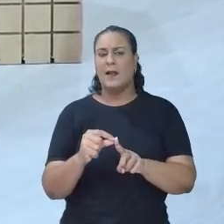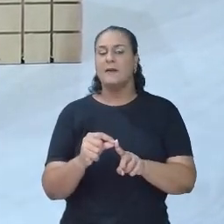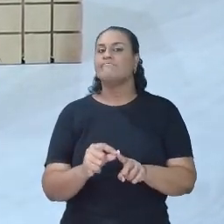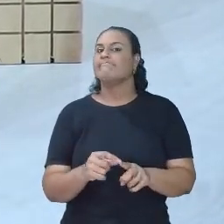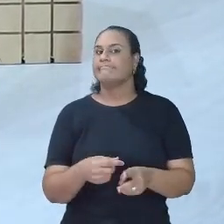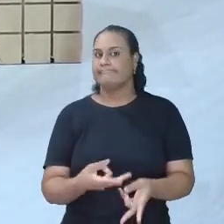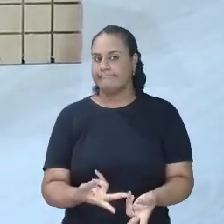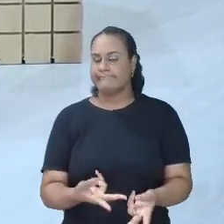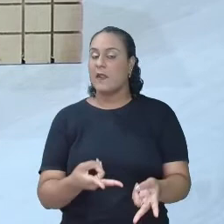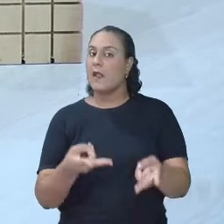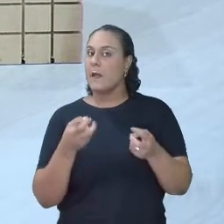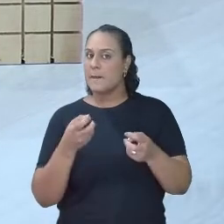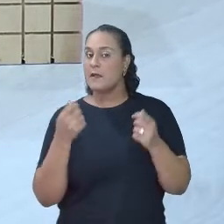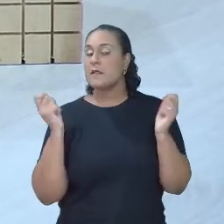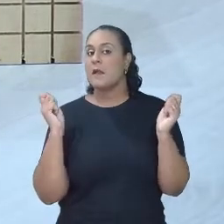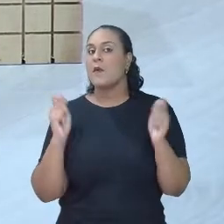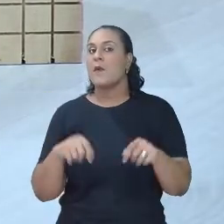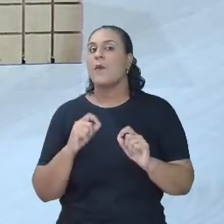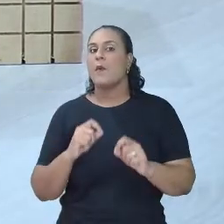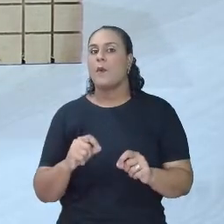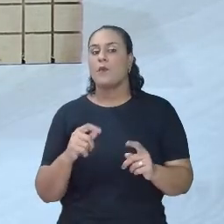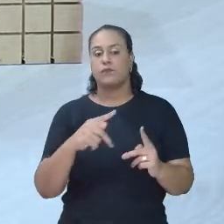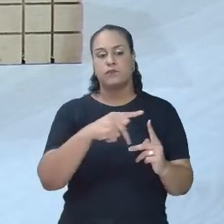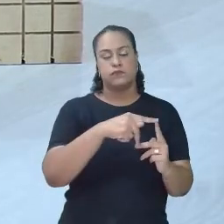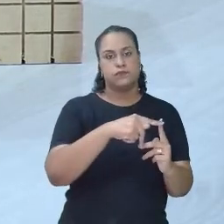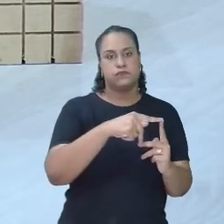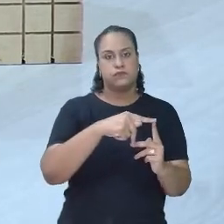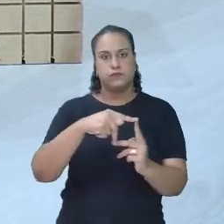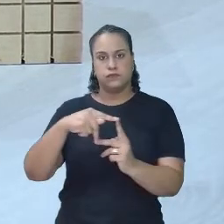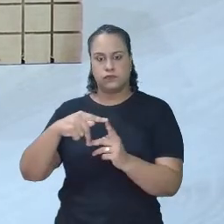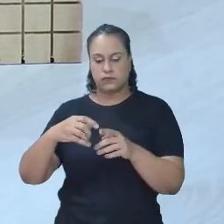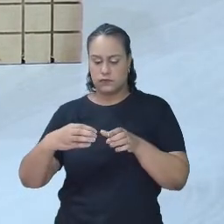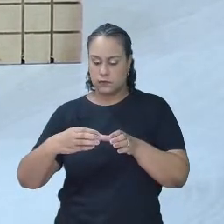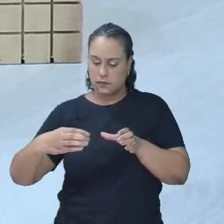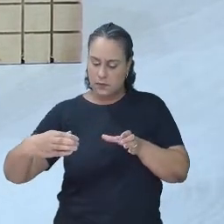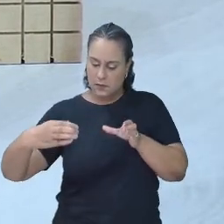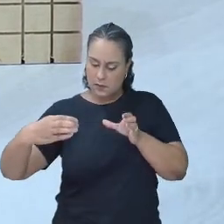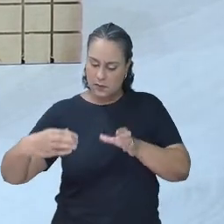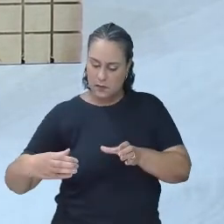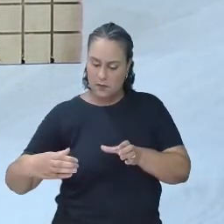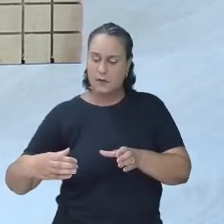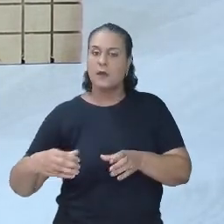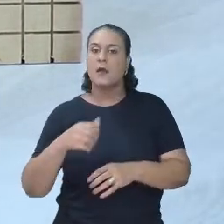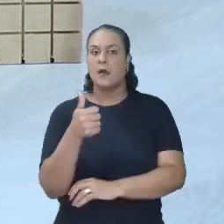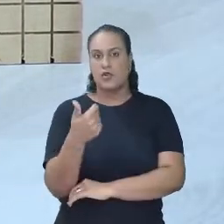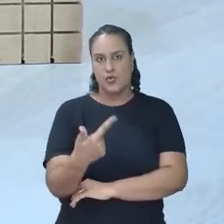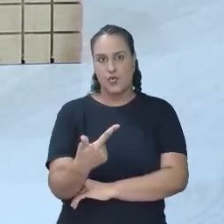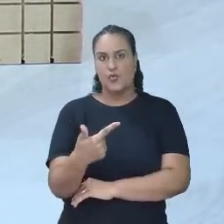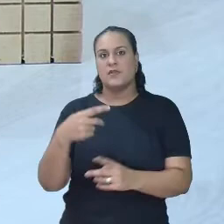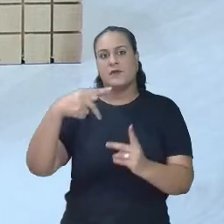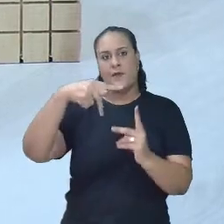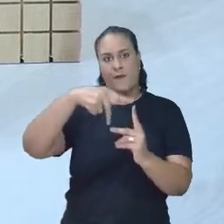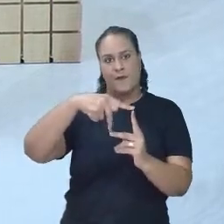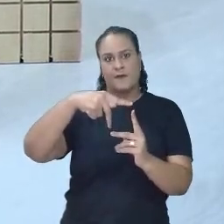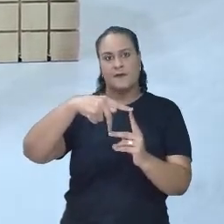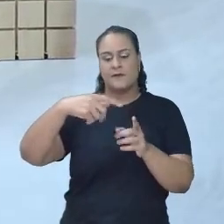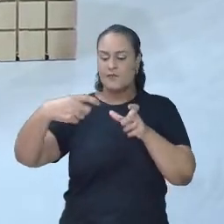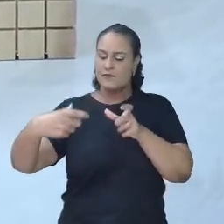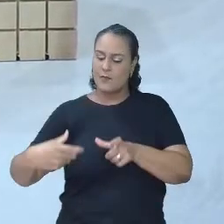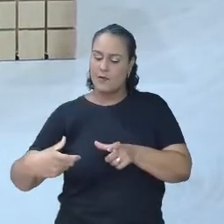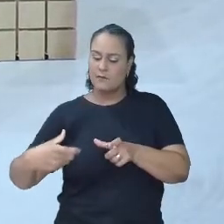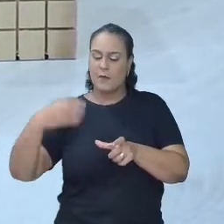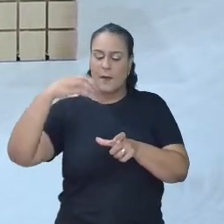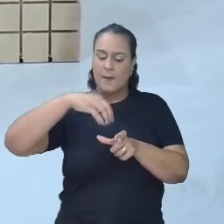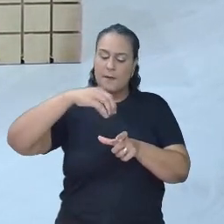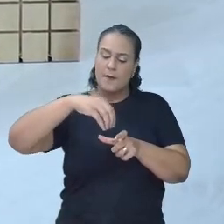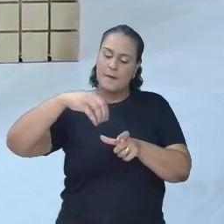perceber que a quantidade que cabe dentro daquele bloco retangular aqui seriam 12 quadradinhos, que nem esse. Então,